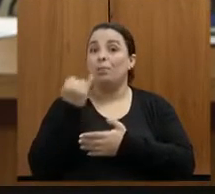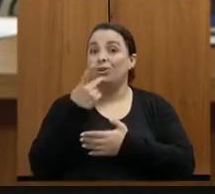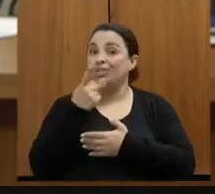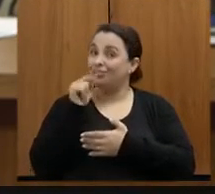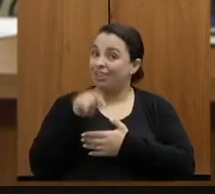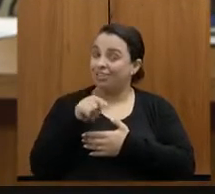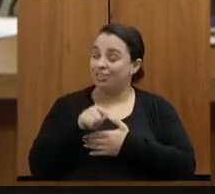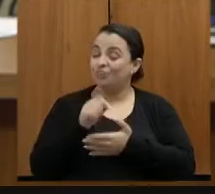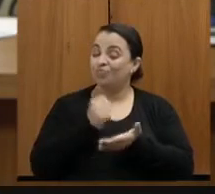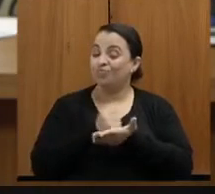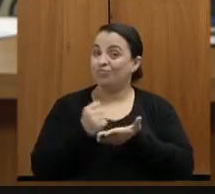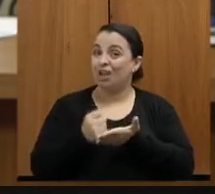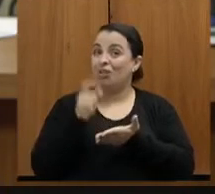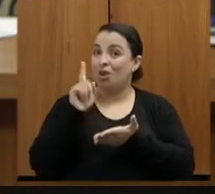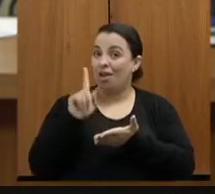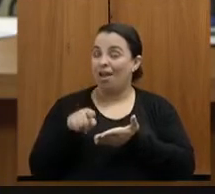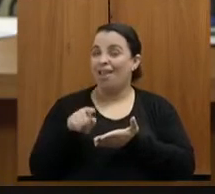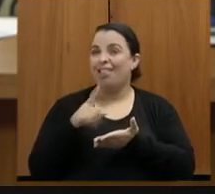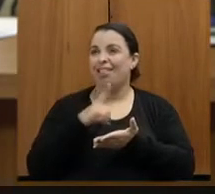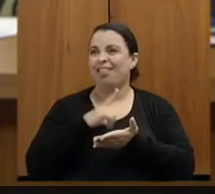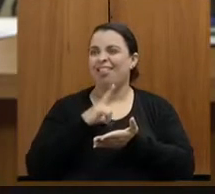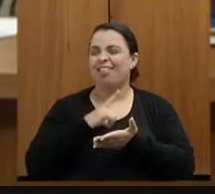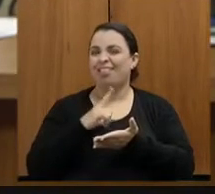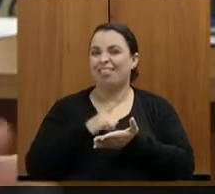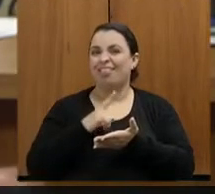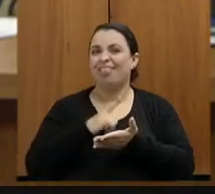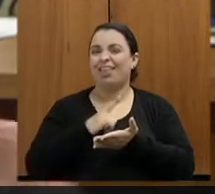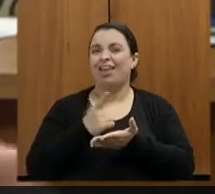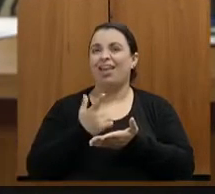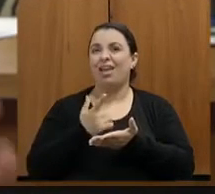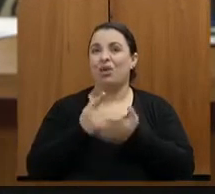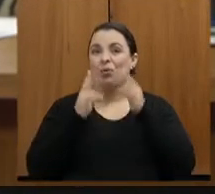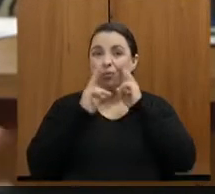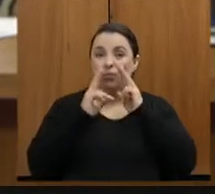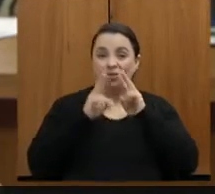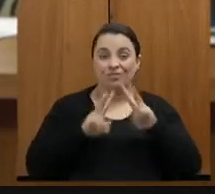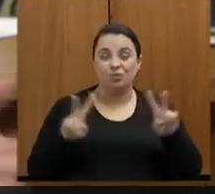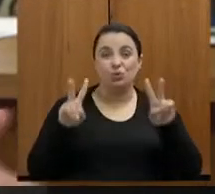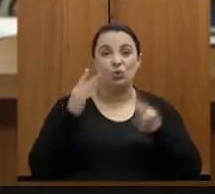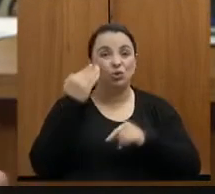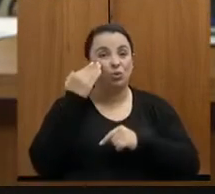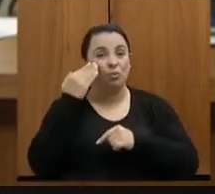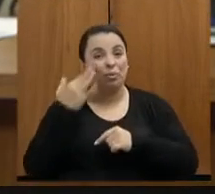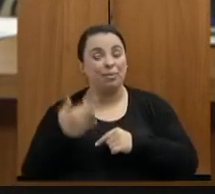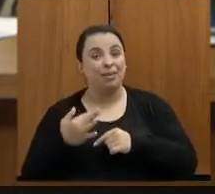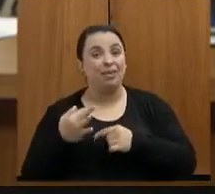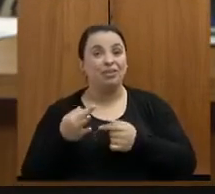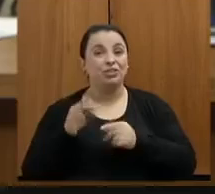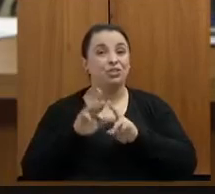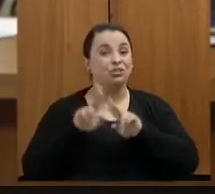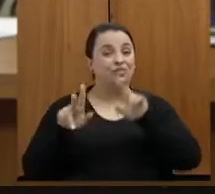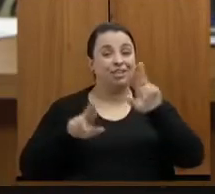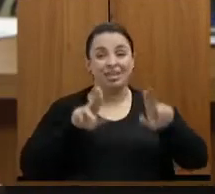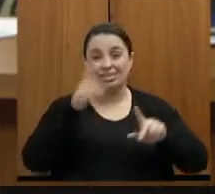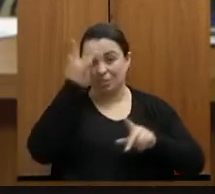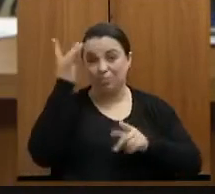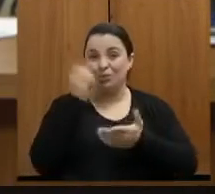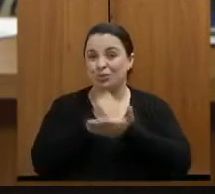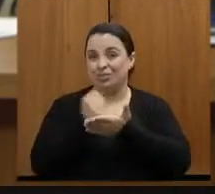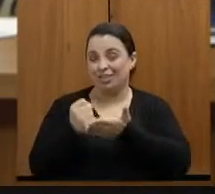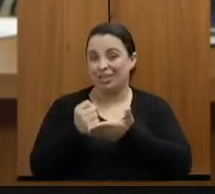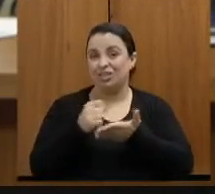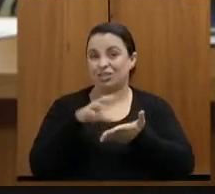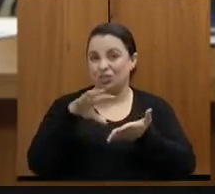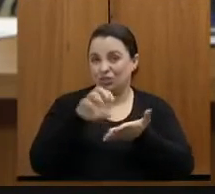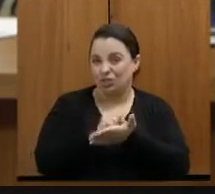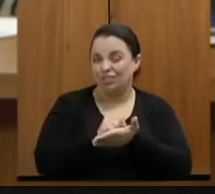gente enfrenta um sem número de visões divergentes de registradores, então, apesar de a gente ter